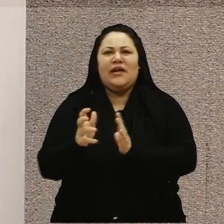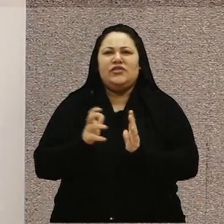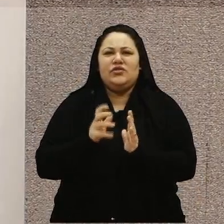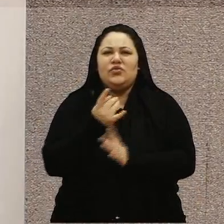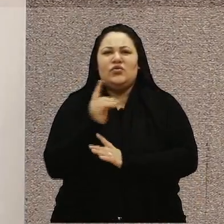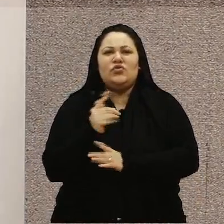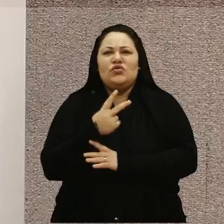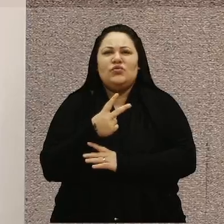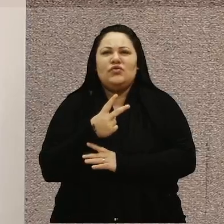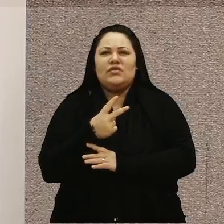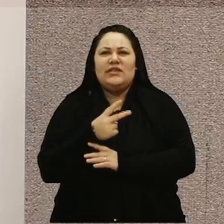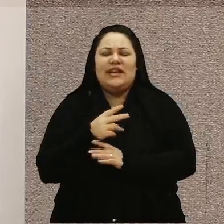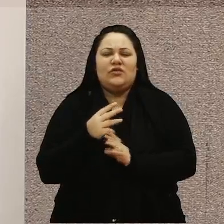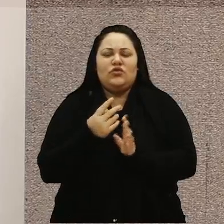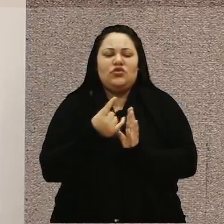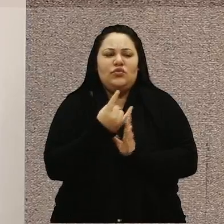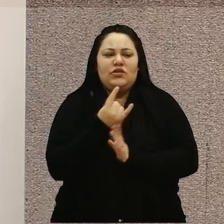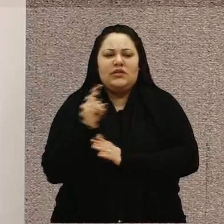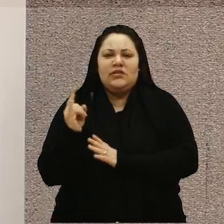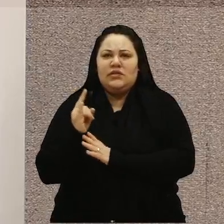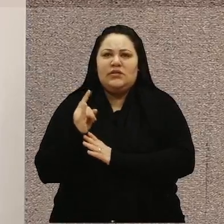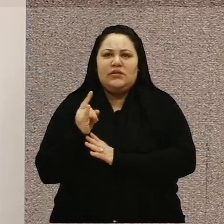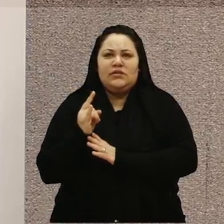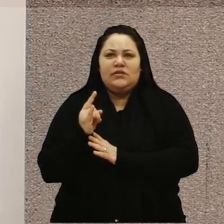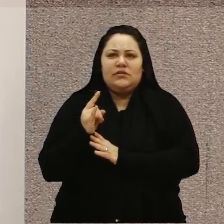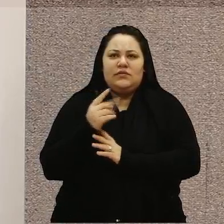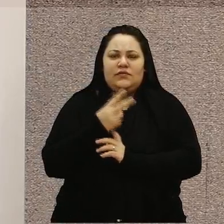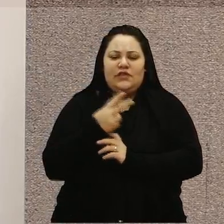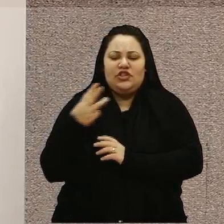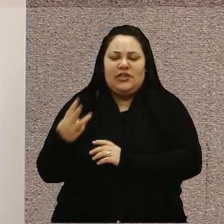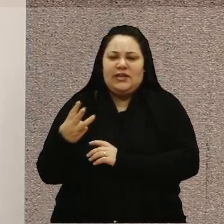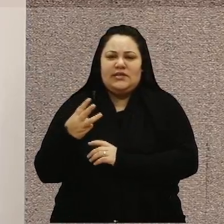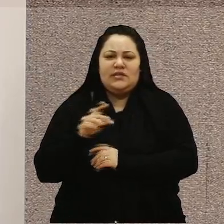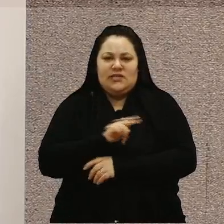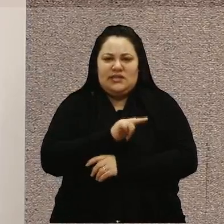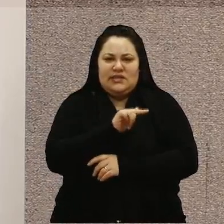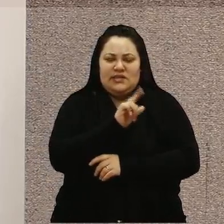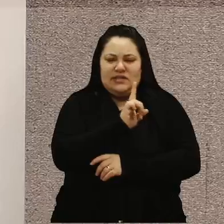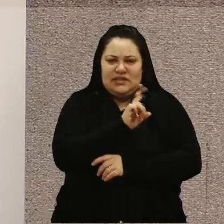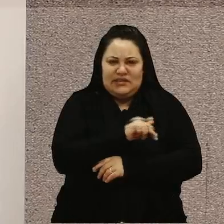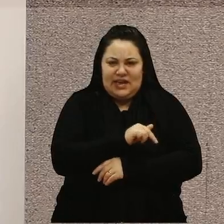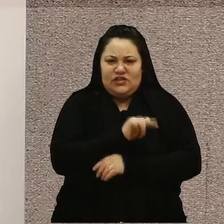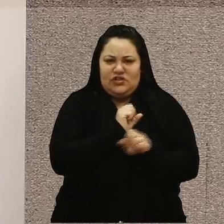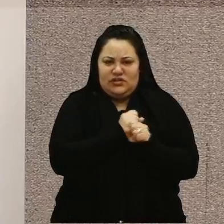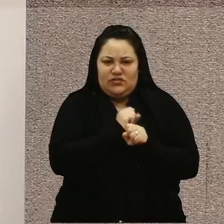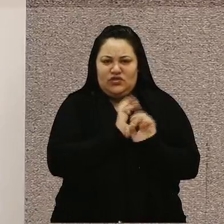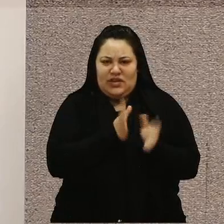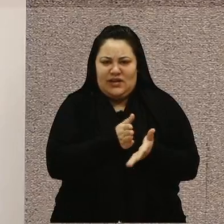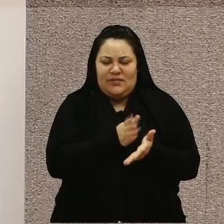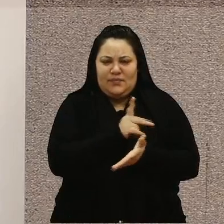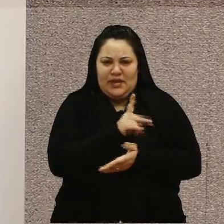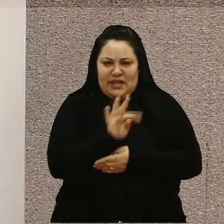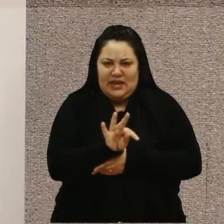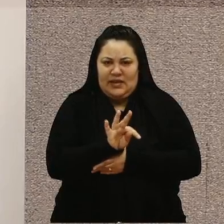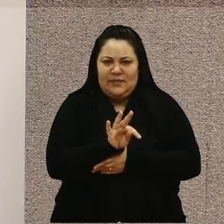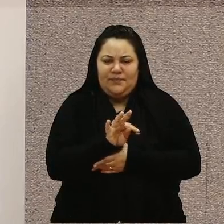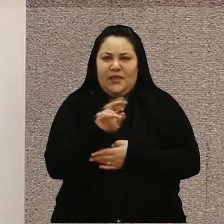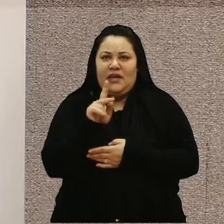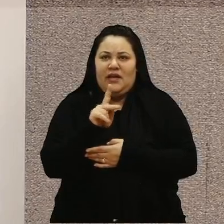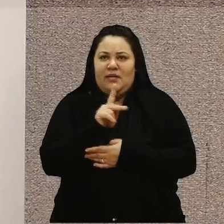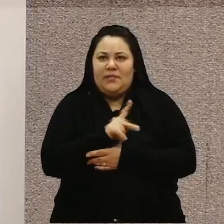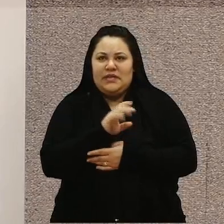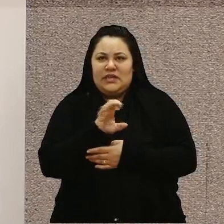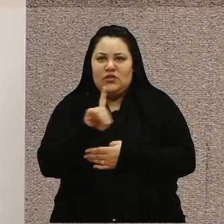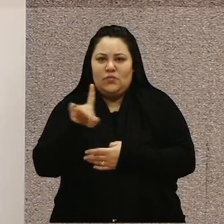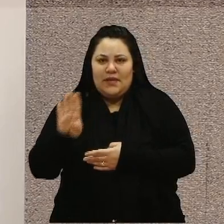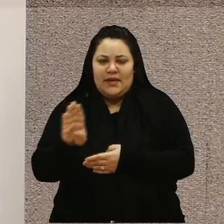me responder? 17 anos foi o PT e toda a esquerda. PCdoB, PSOL, Partido Verde, toda essa